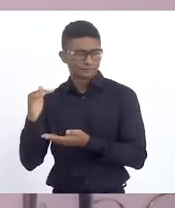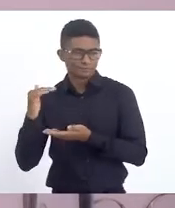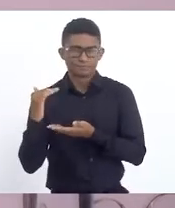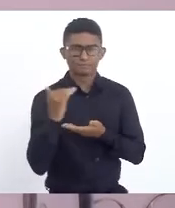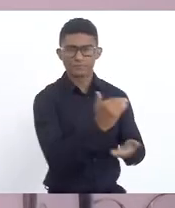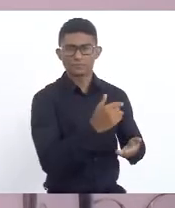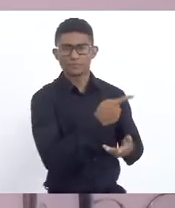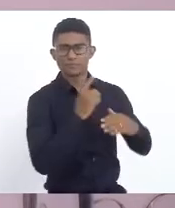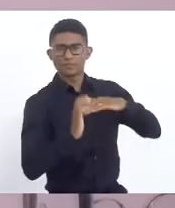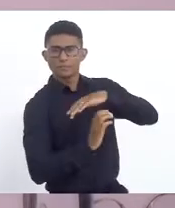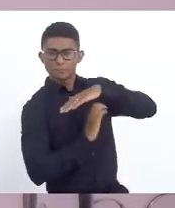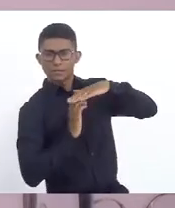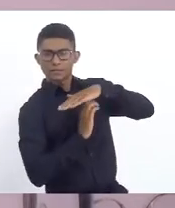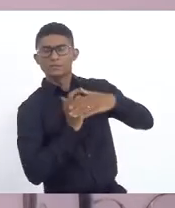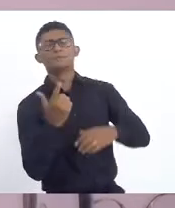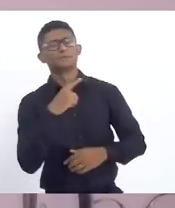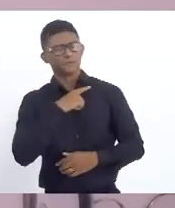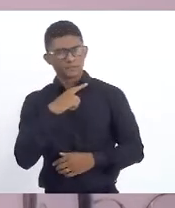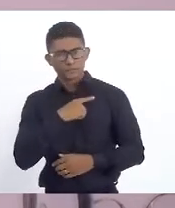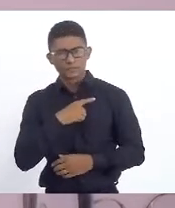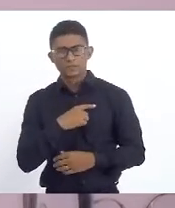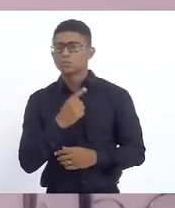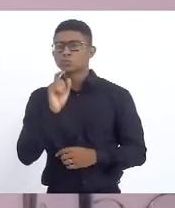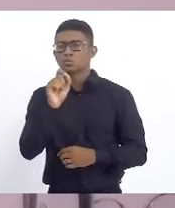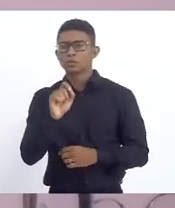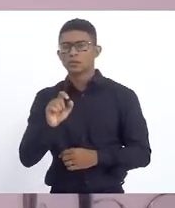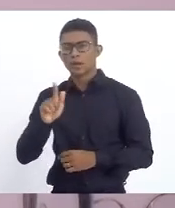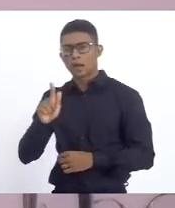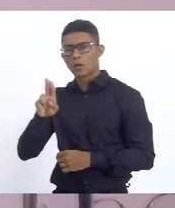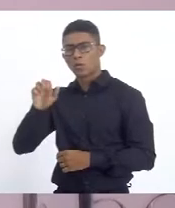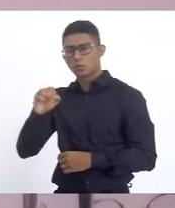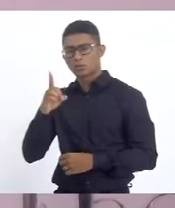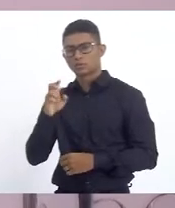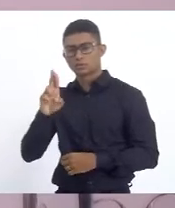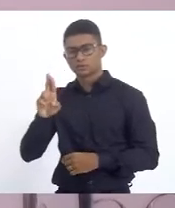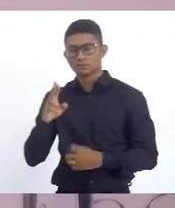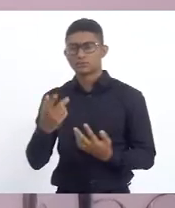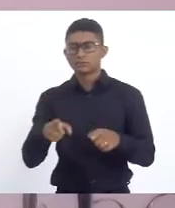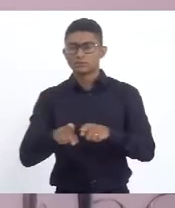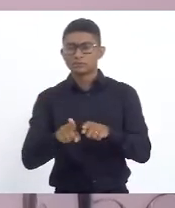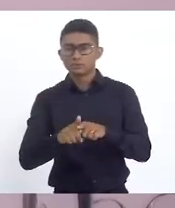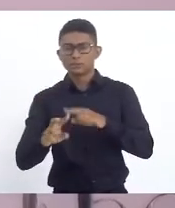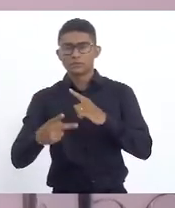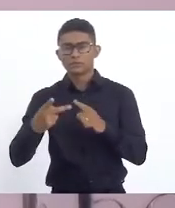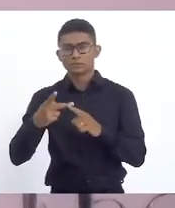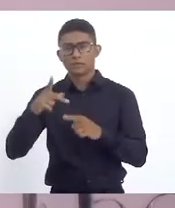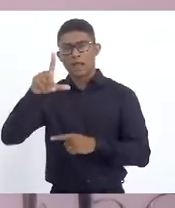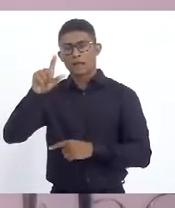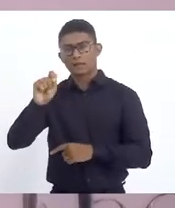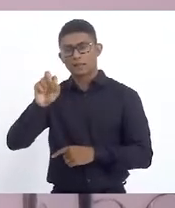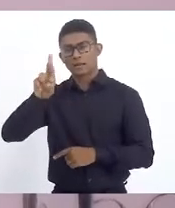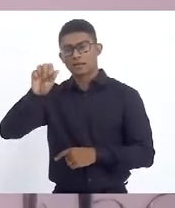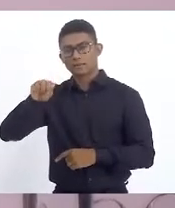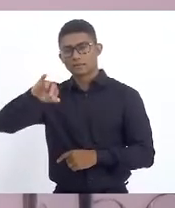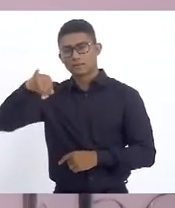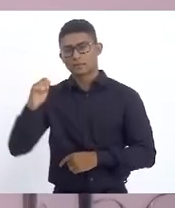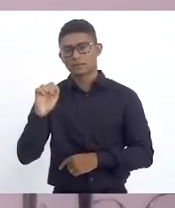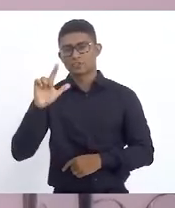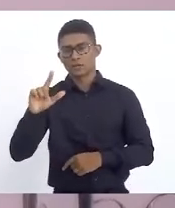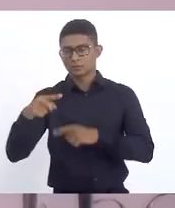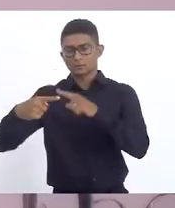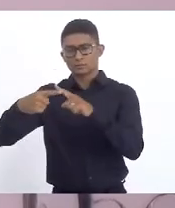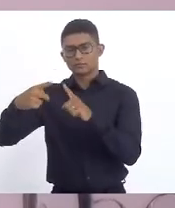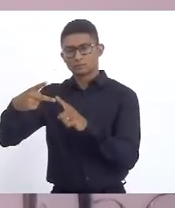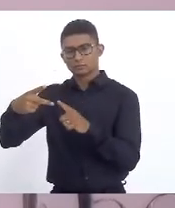forma globalizada, no Guandu e no Imunana Laranjal, que, salvo erro